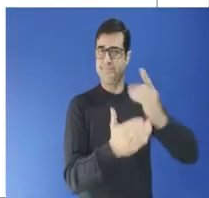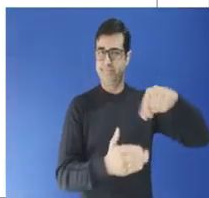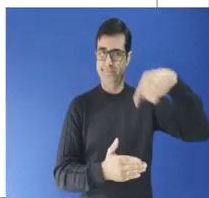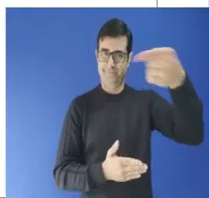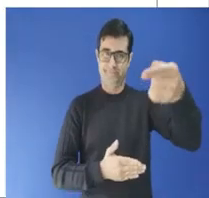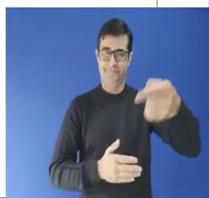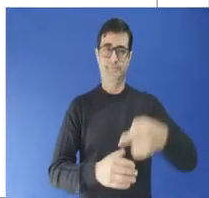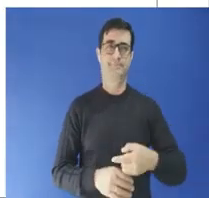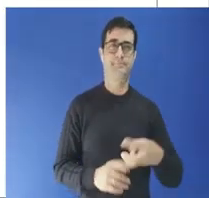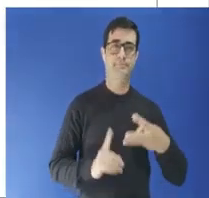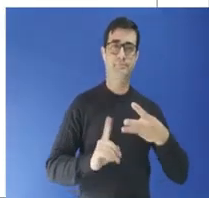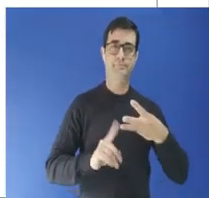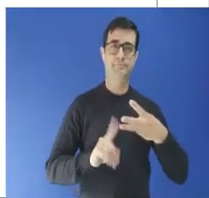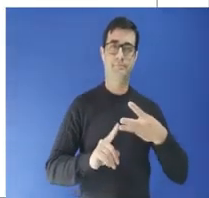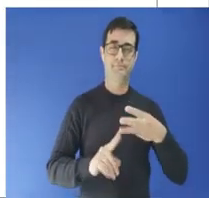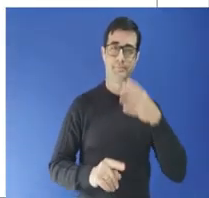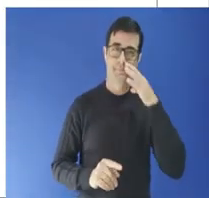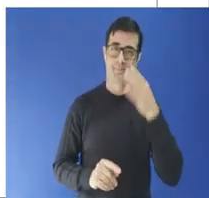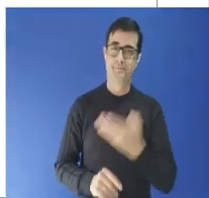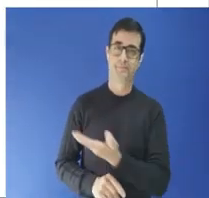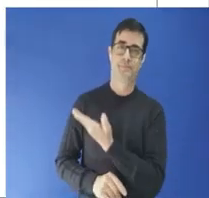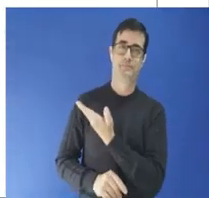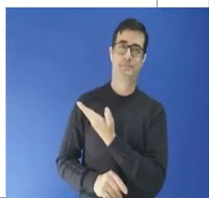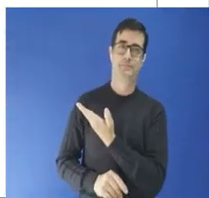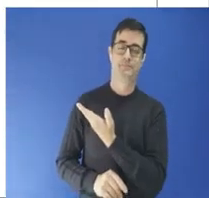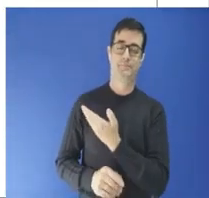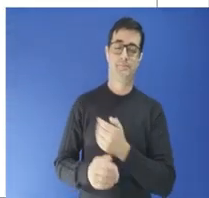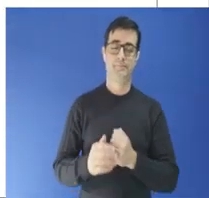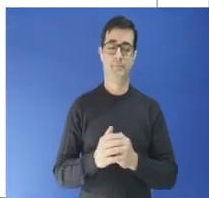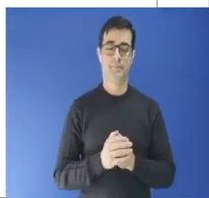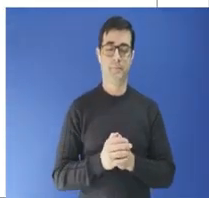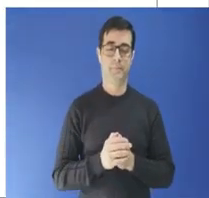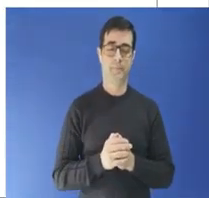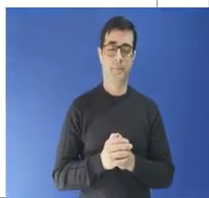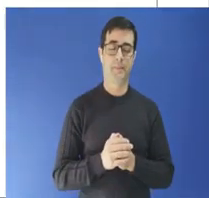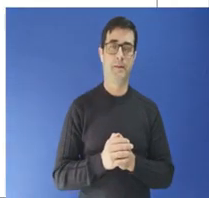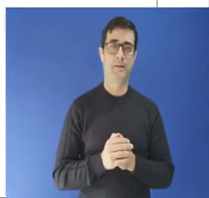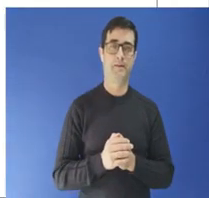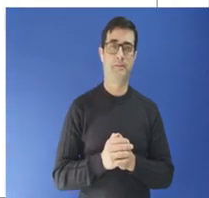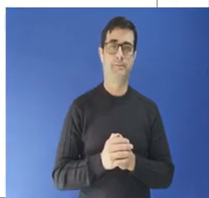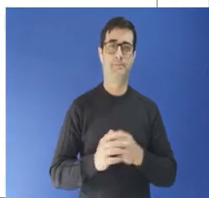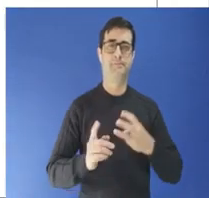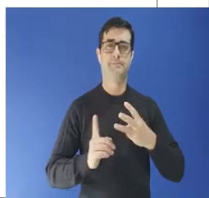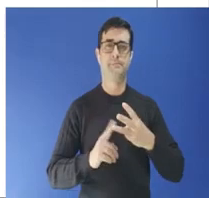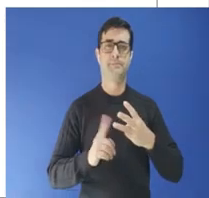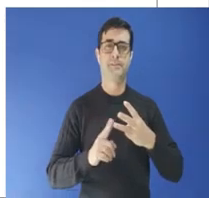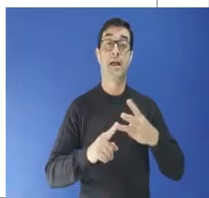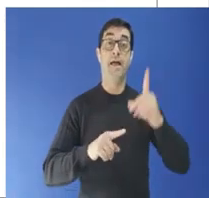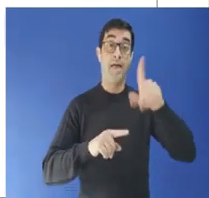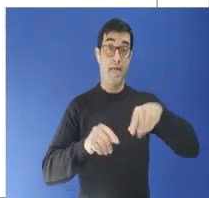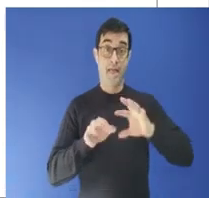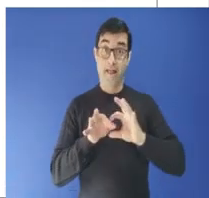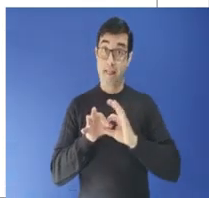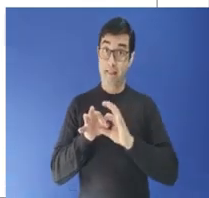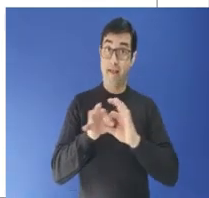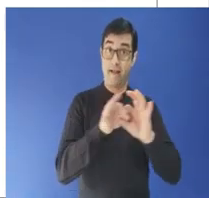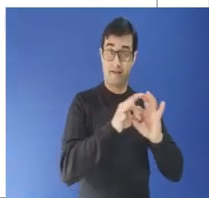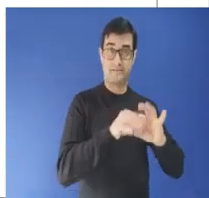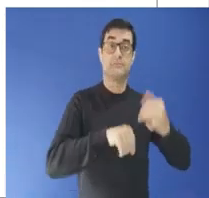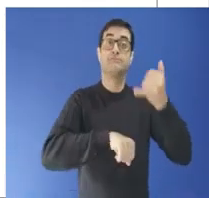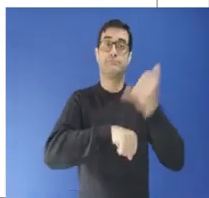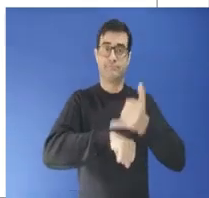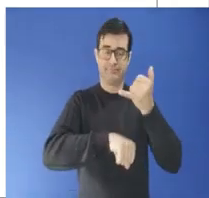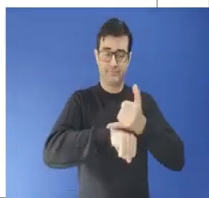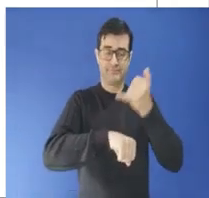por último, a ligação metálica. Diferente da ligação iônica, a ligação metálica é a união de vários